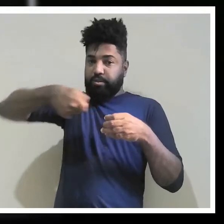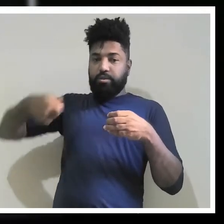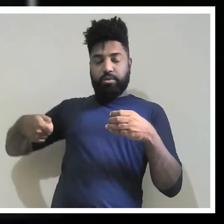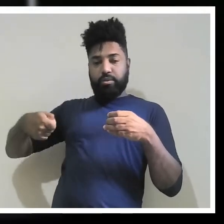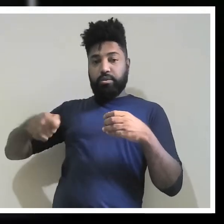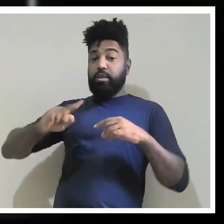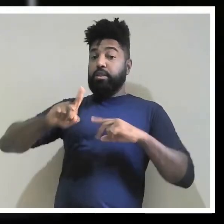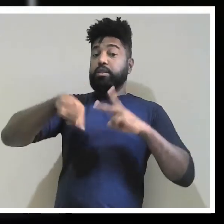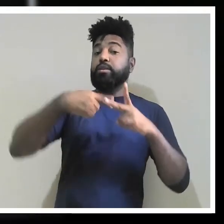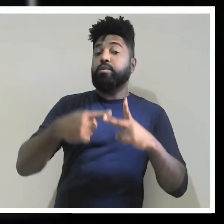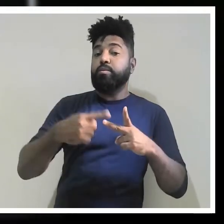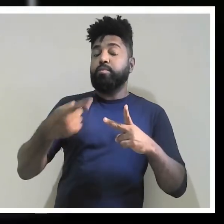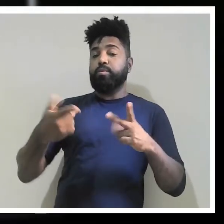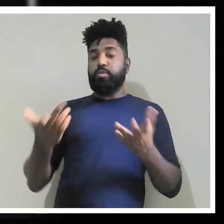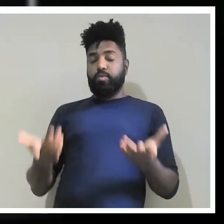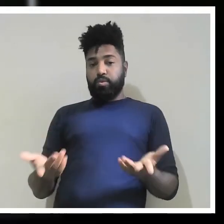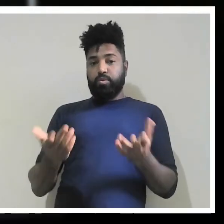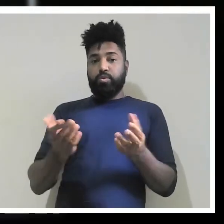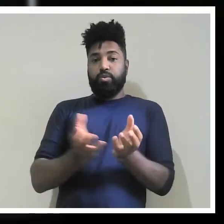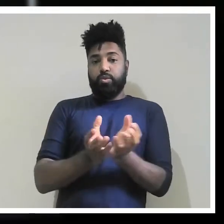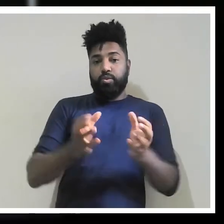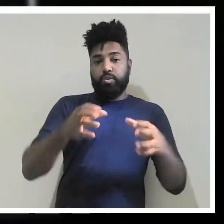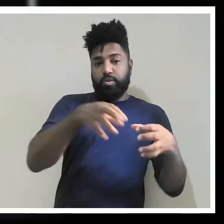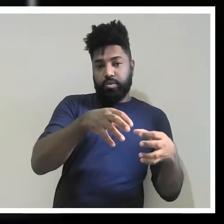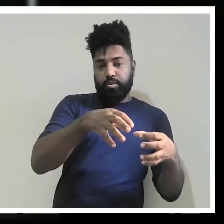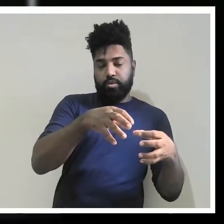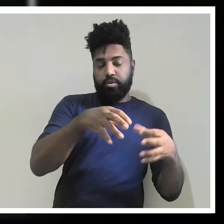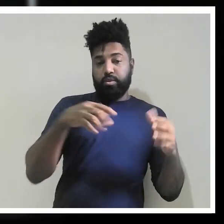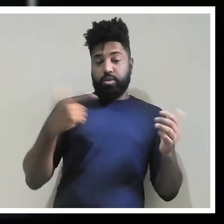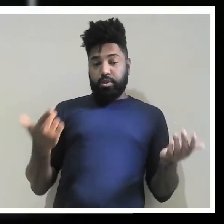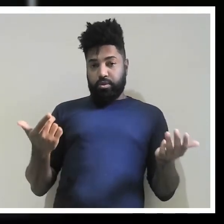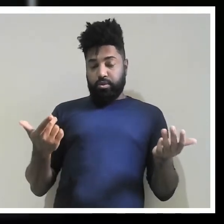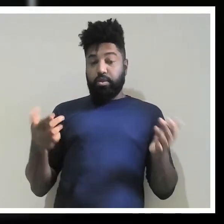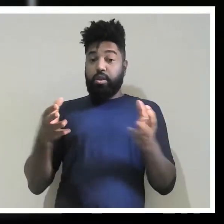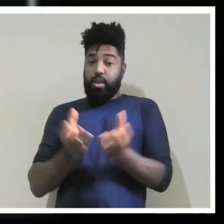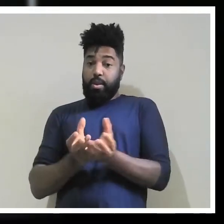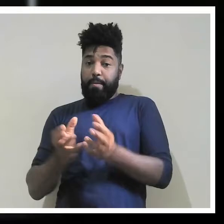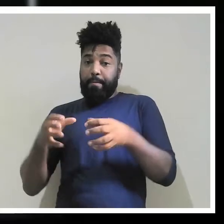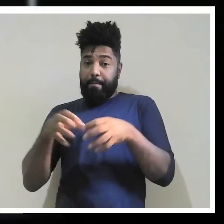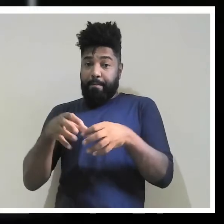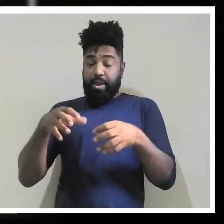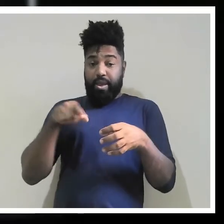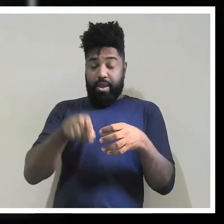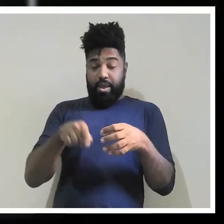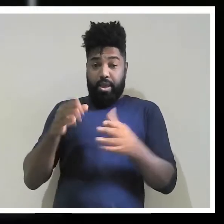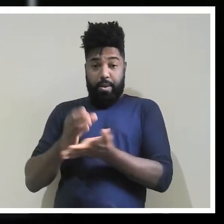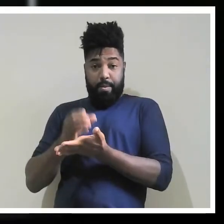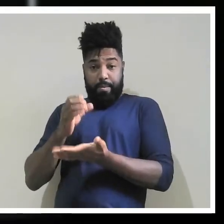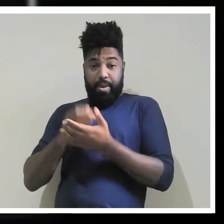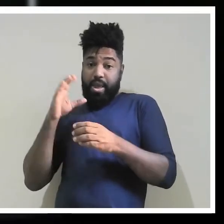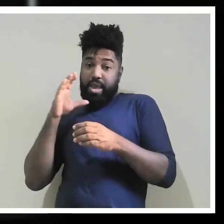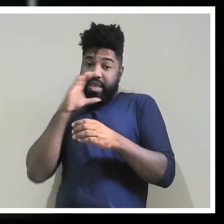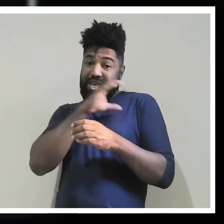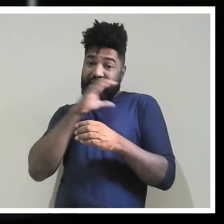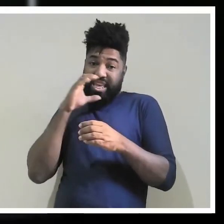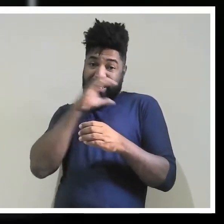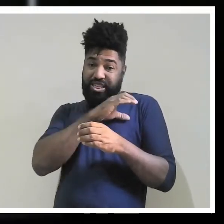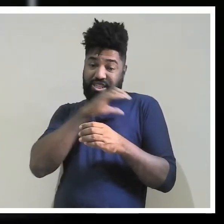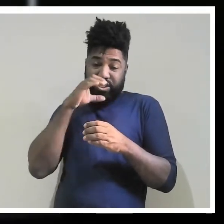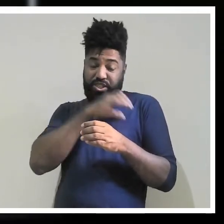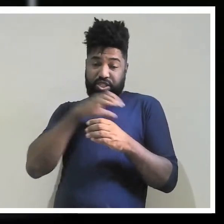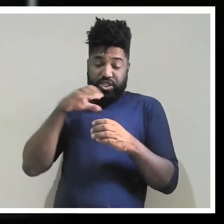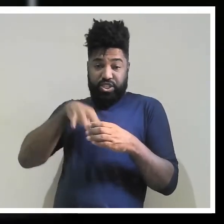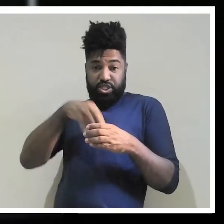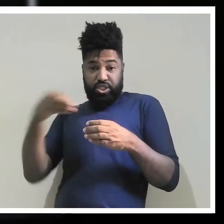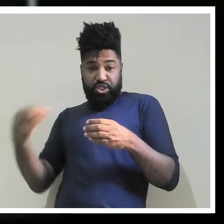primeiro, o nosso Becker também vai estar quente, e normalmente a solução do Becker é puxada para dentro da mangueira e vai parar lá dentro do balão.